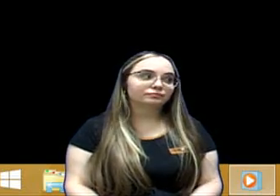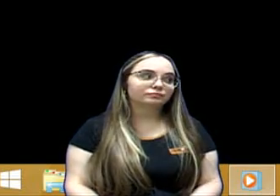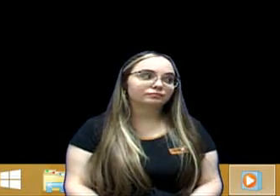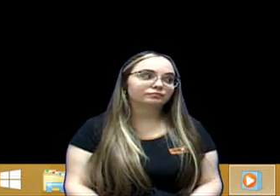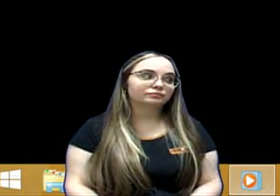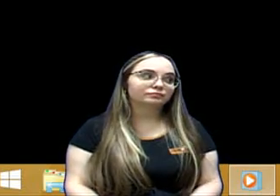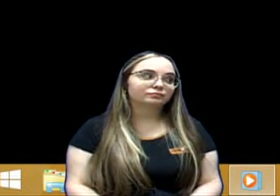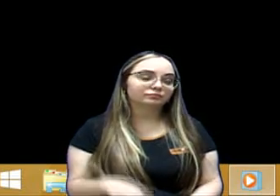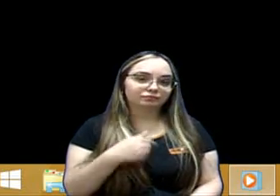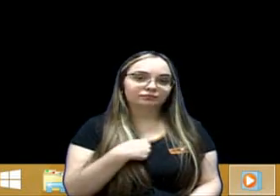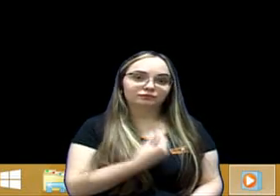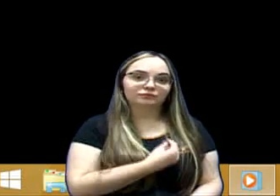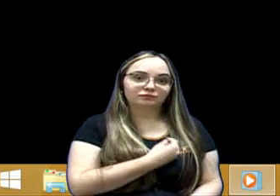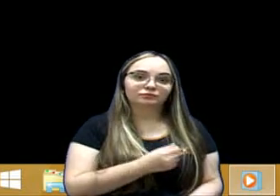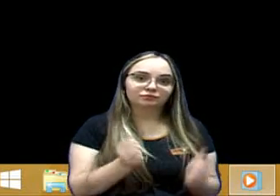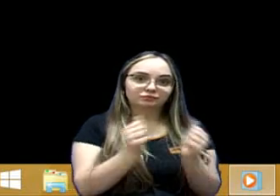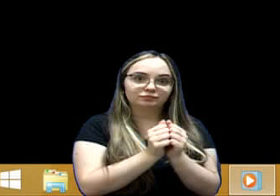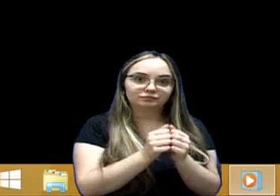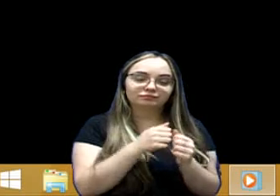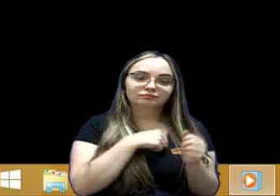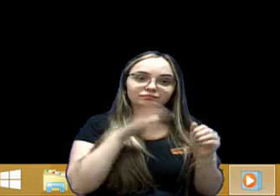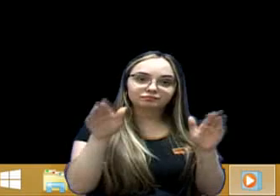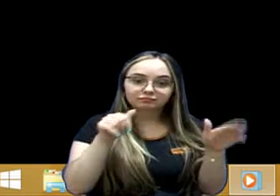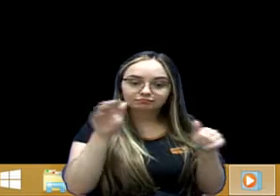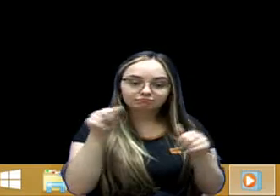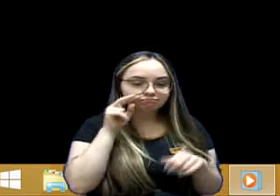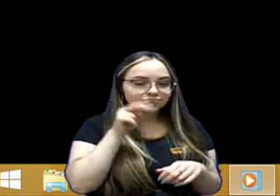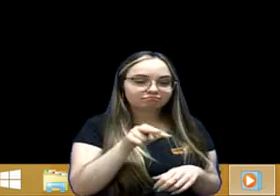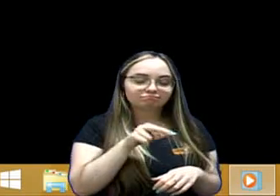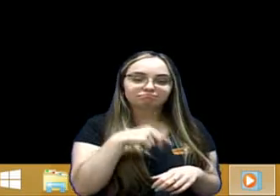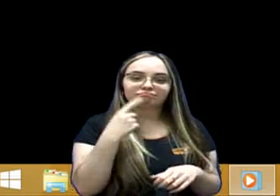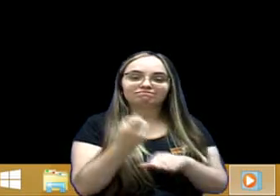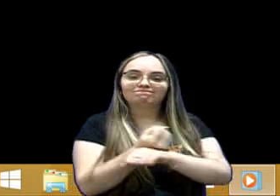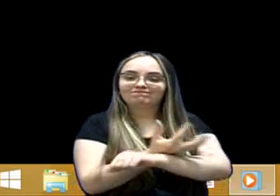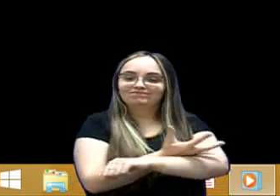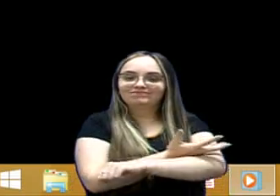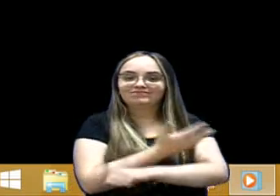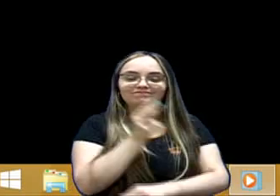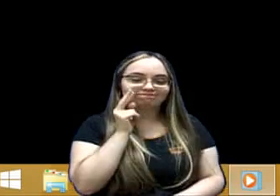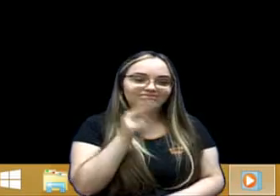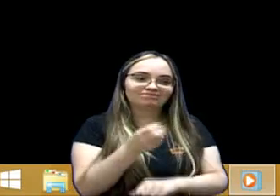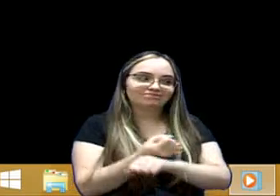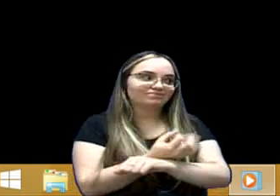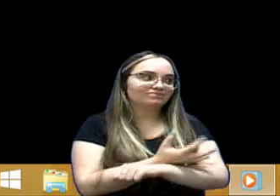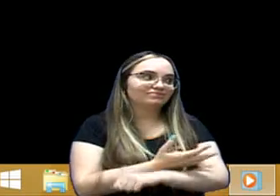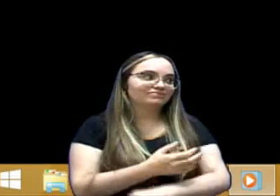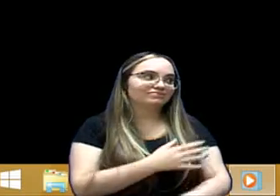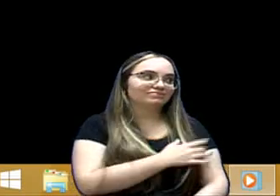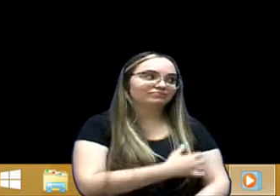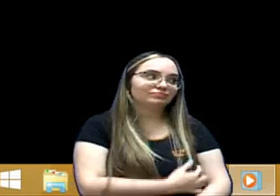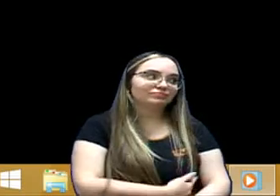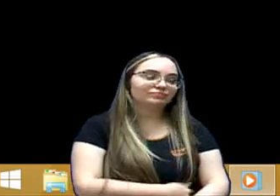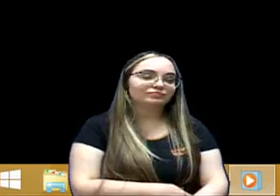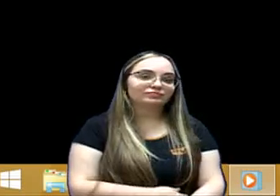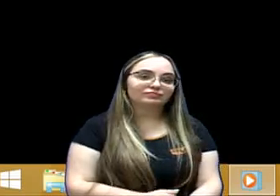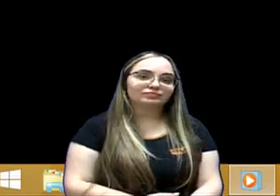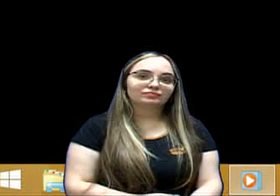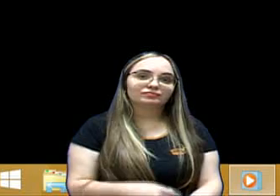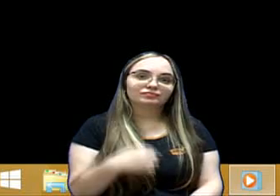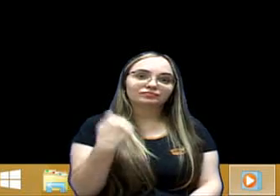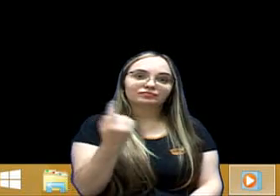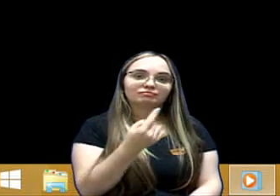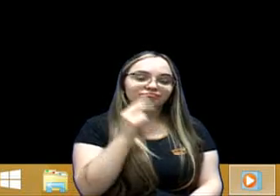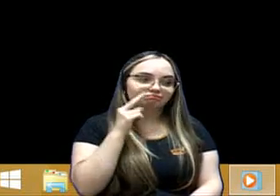E eu estava naquele momento, também eu tinha chamado a população. E a gente emociona, né? Não importa a vida, importa que esteja